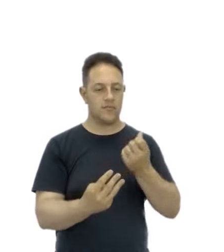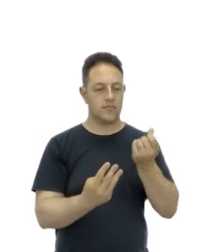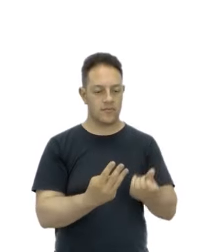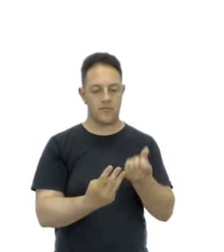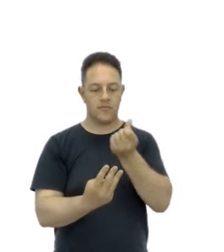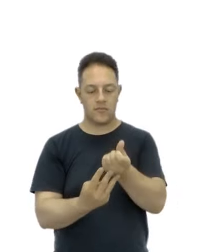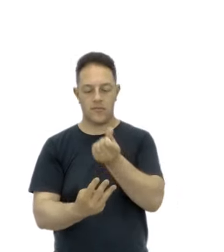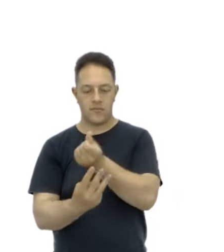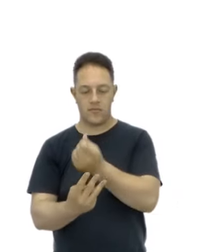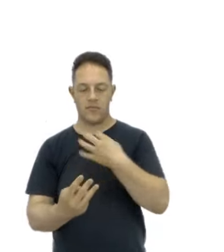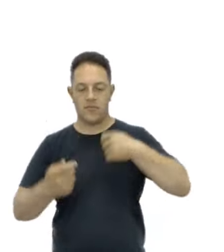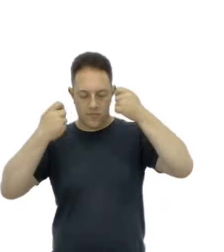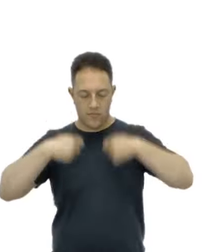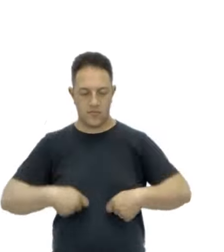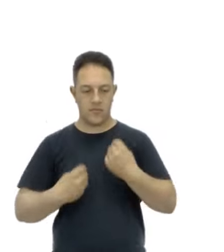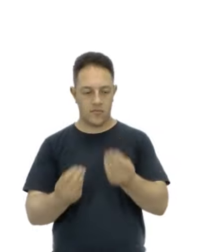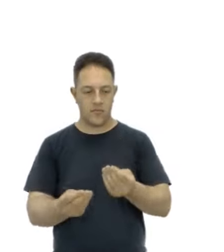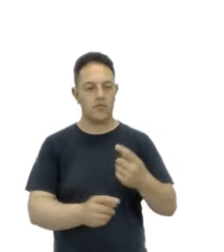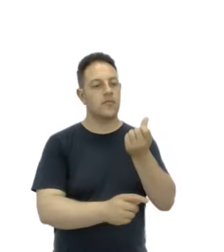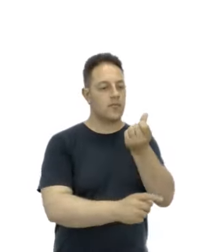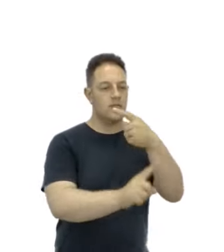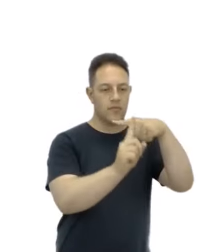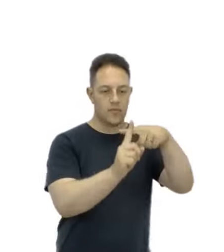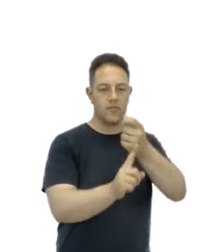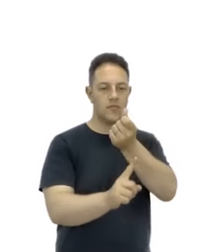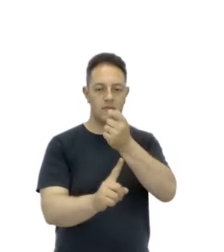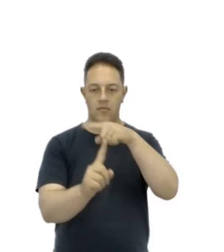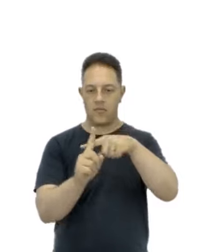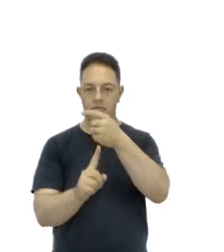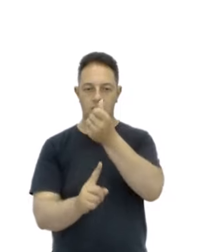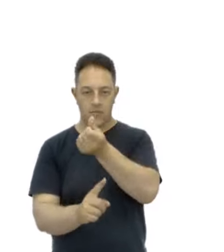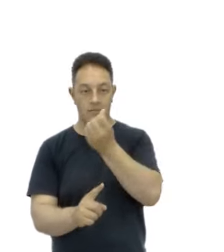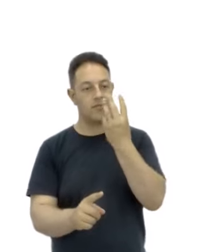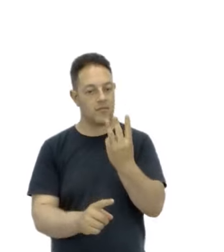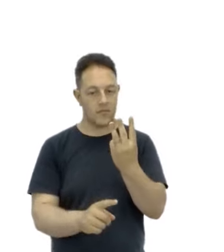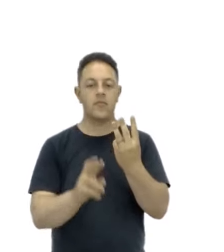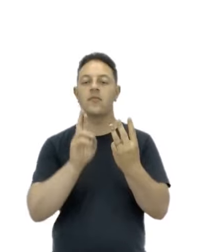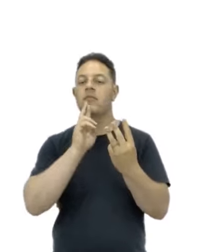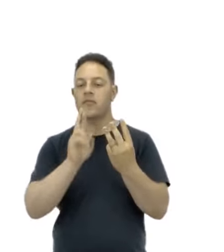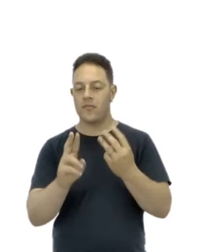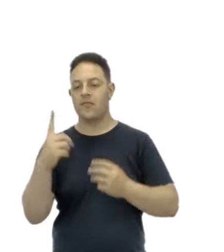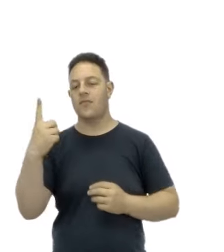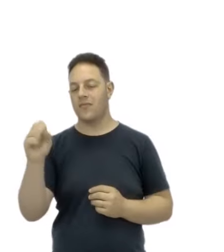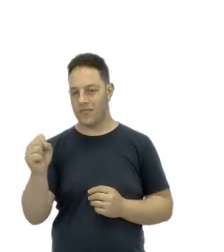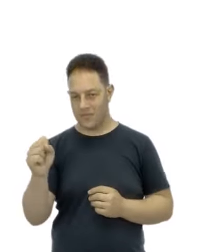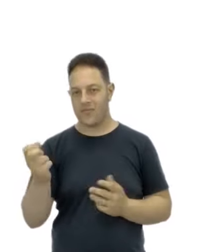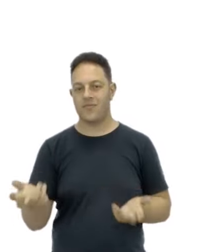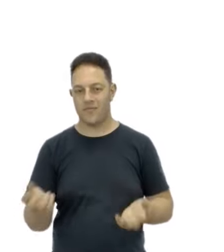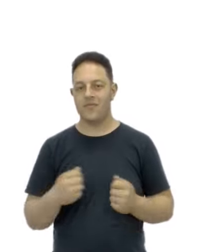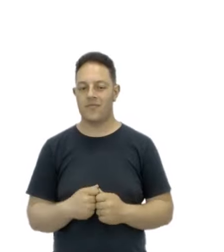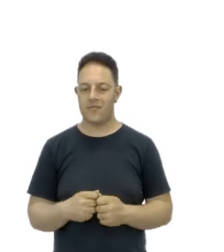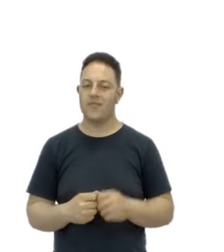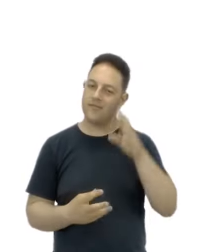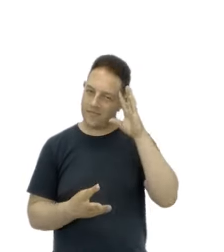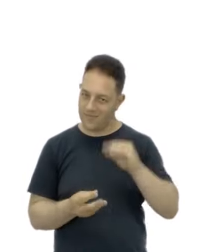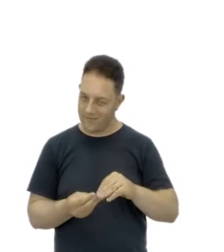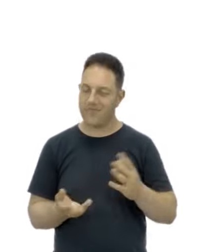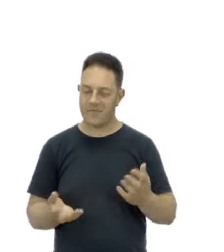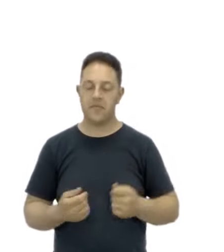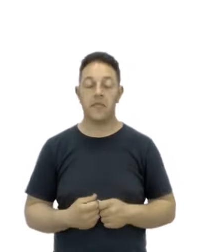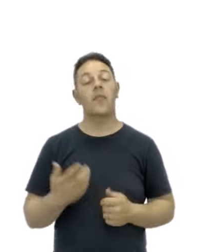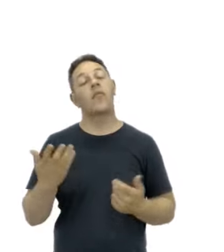18. Sendo assim, perceberão que só pode ser o 6, ou seja, 6 mais 6 mais 6 igual a